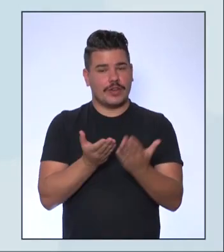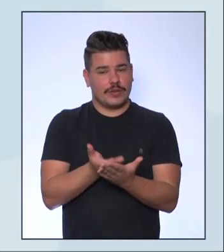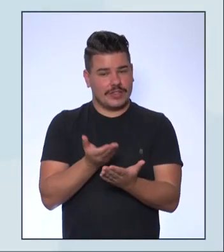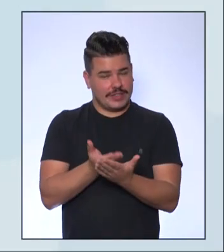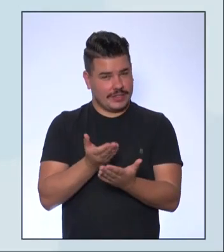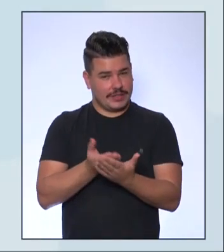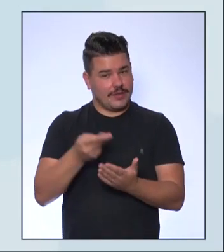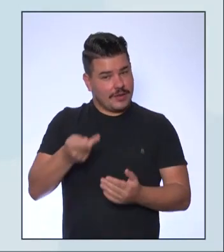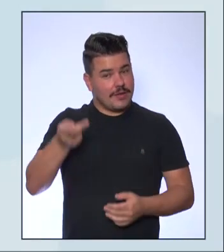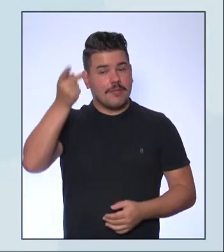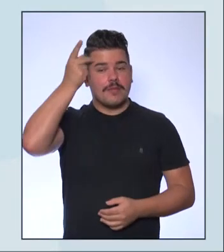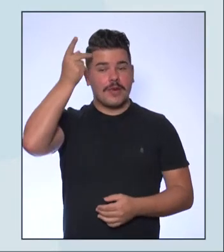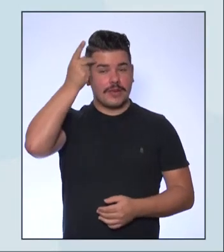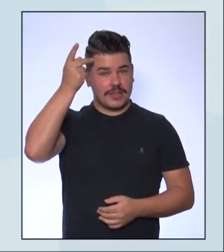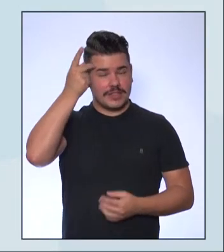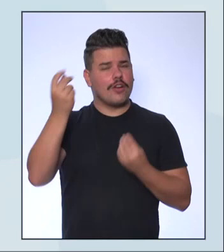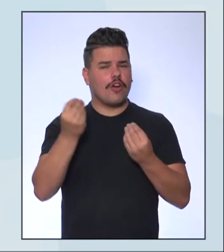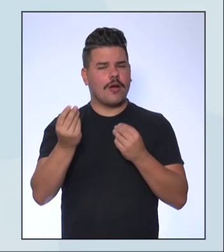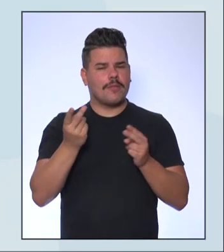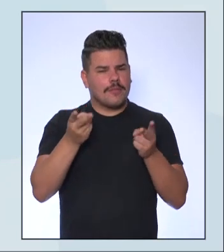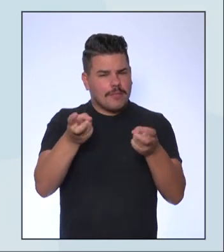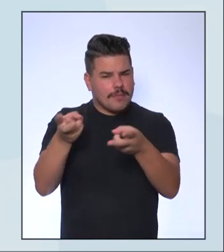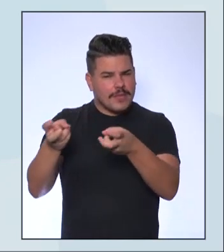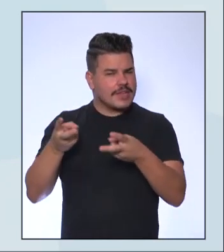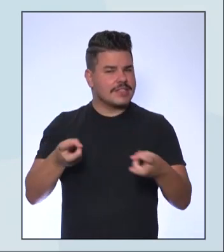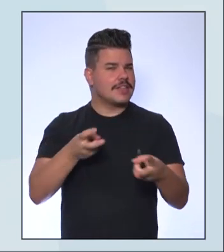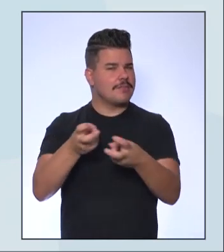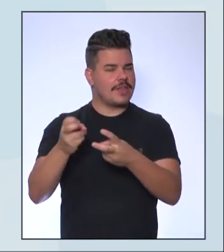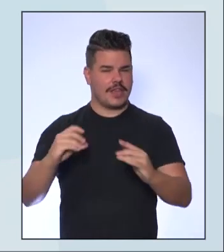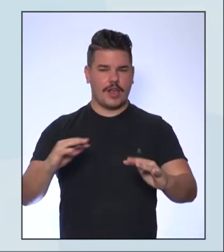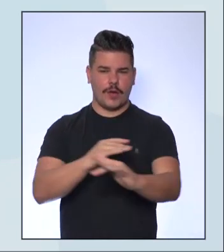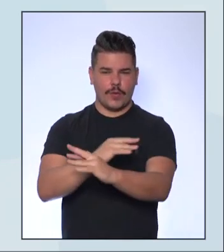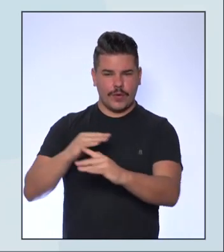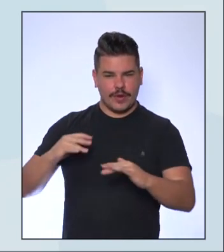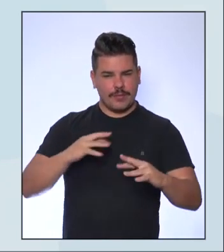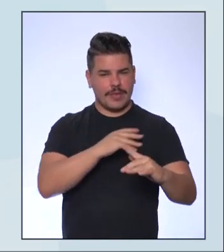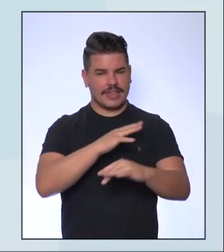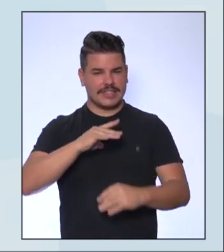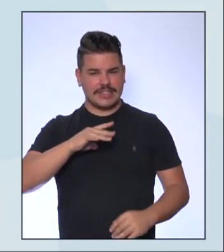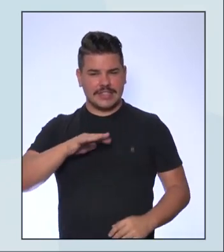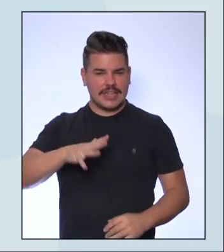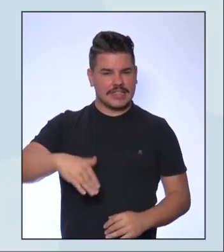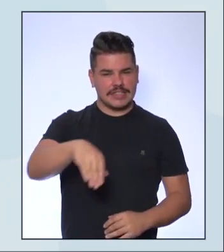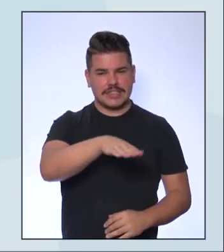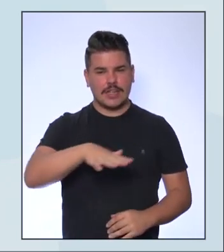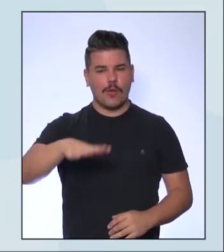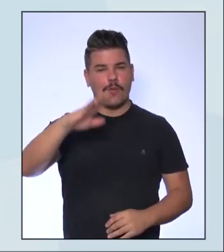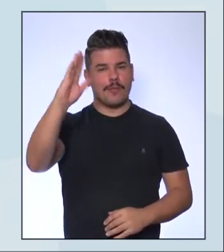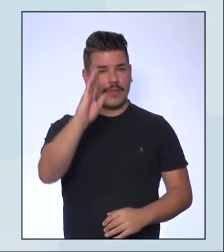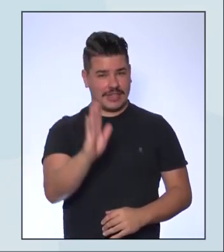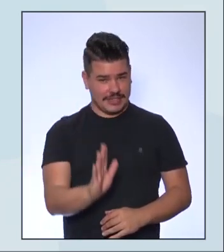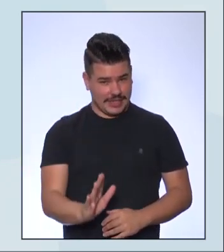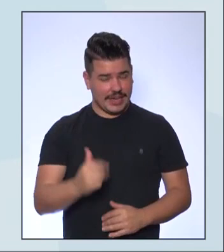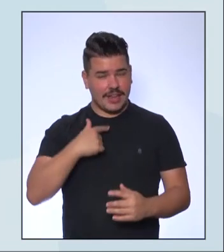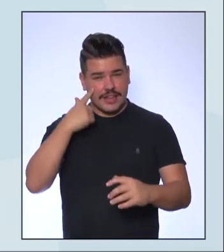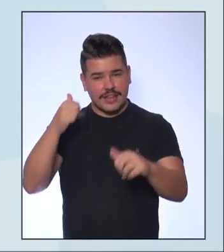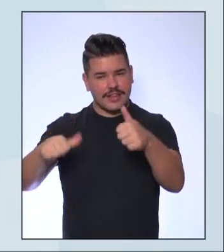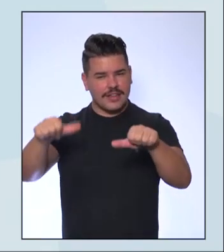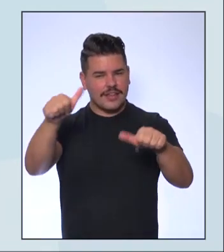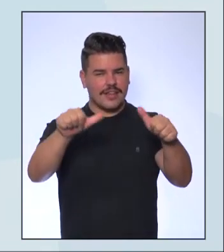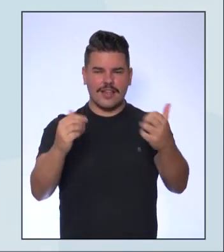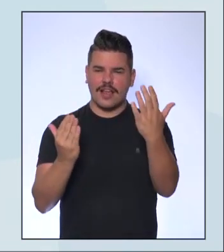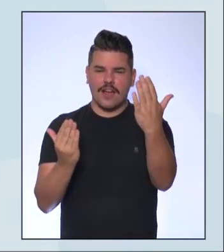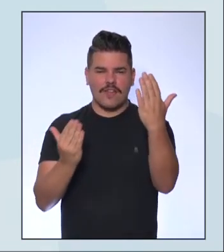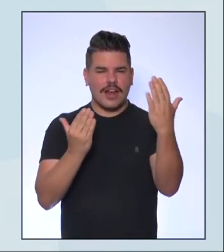sobre identificar o processo de urbanização e modernização da sociedade brasileira, avaliar suas contribuições e impacto